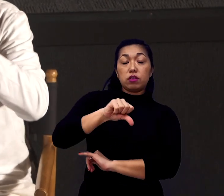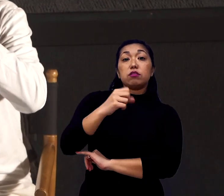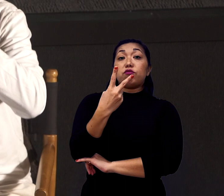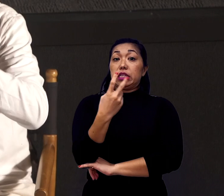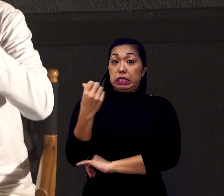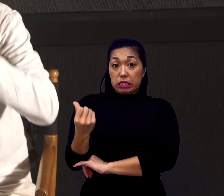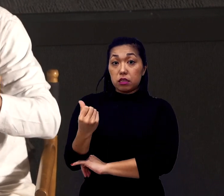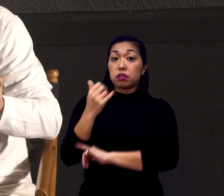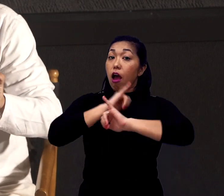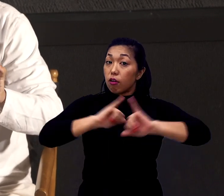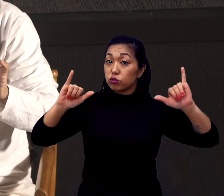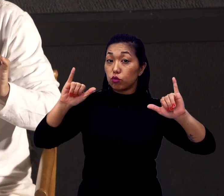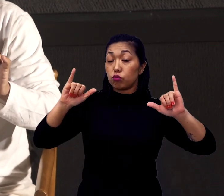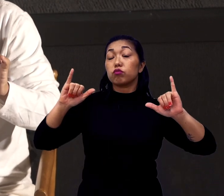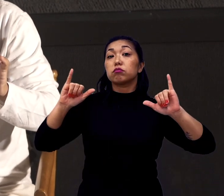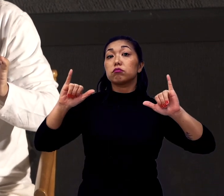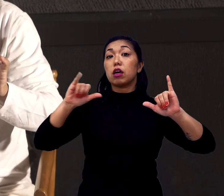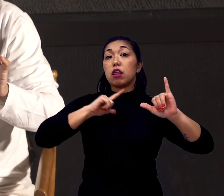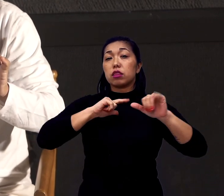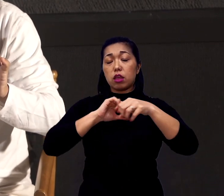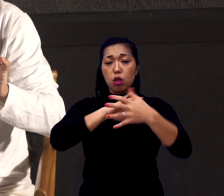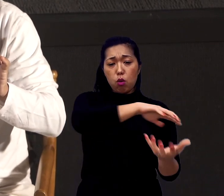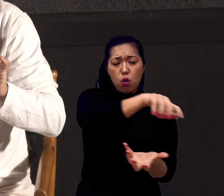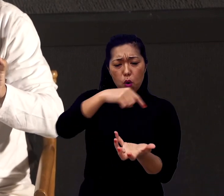ia chegar a um grande furacão.